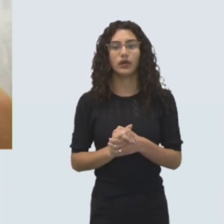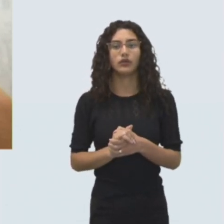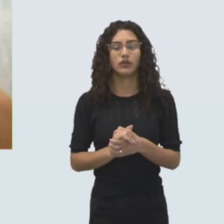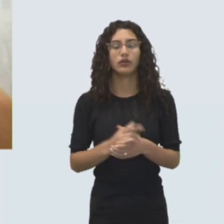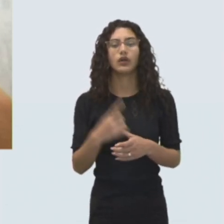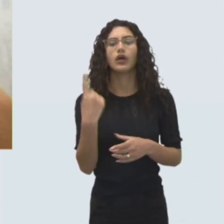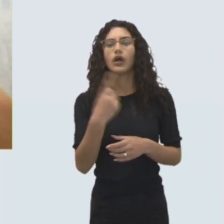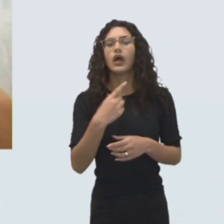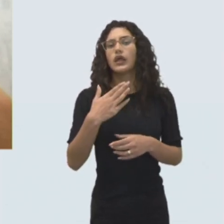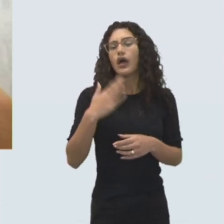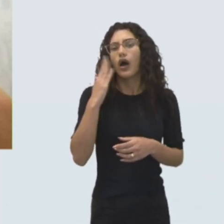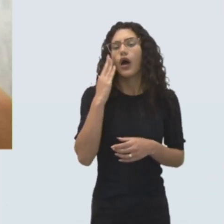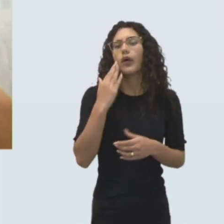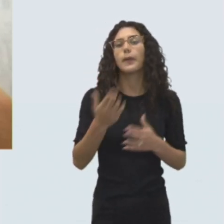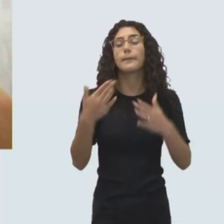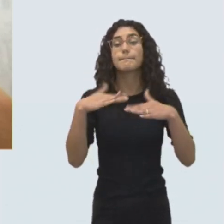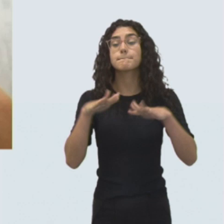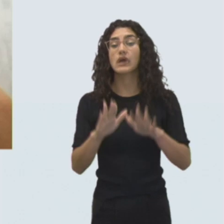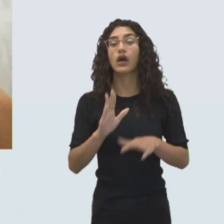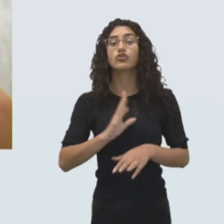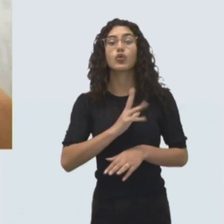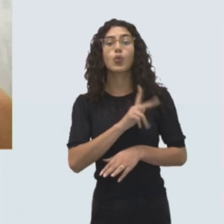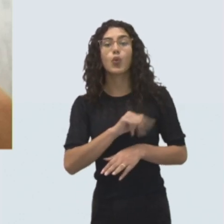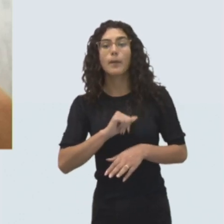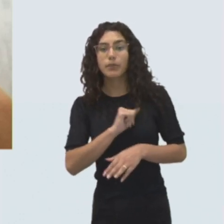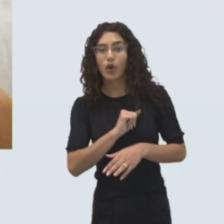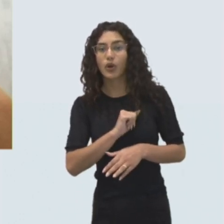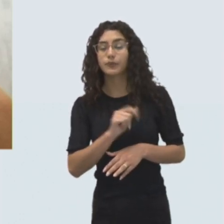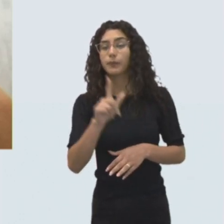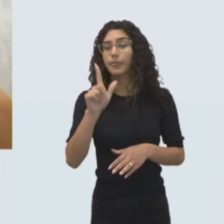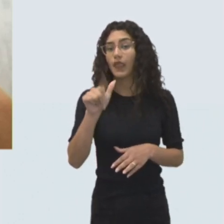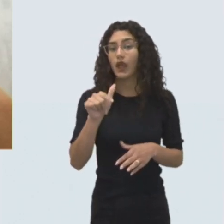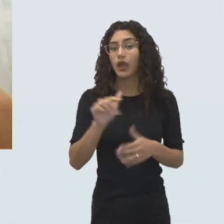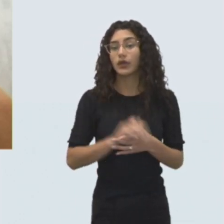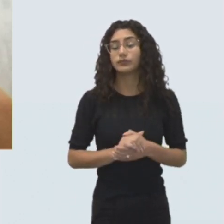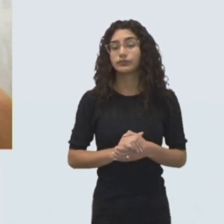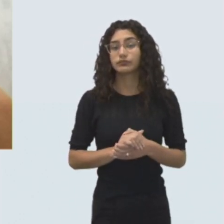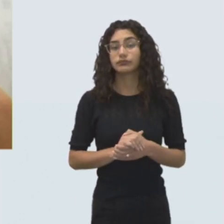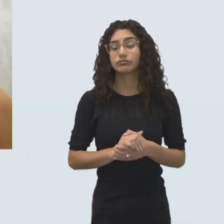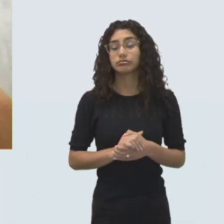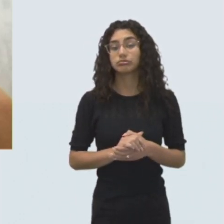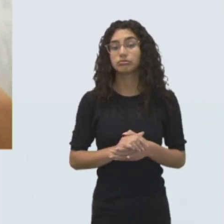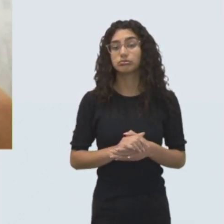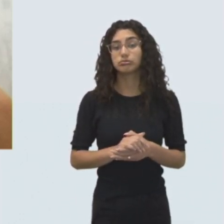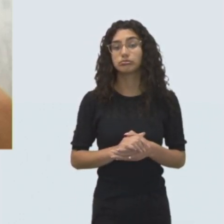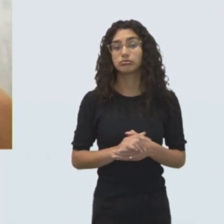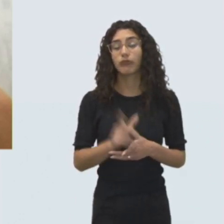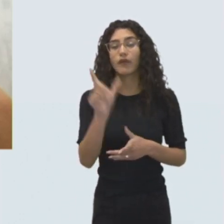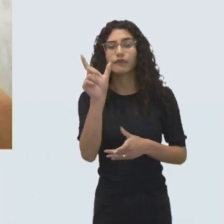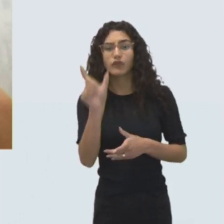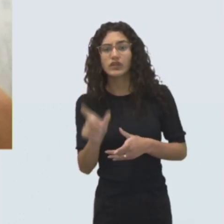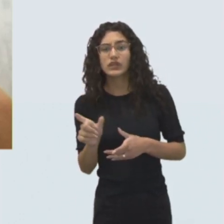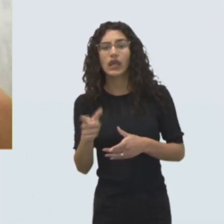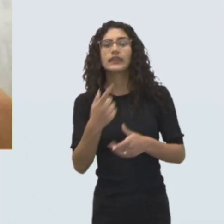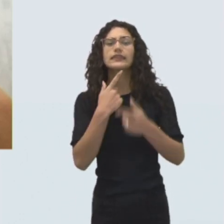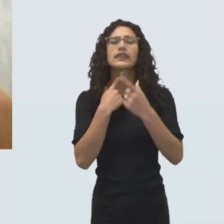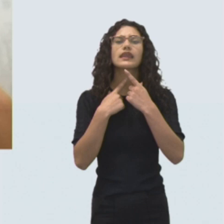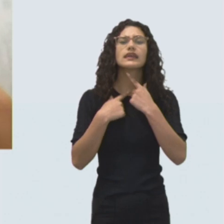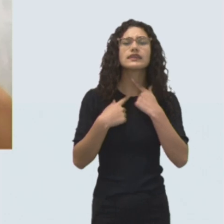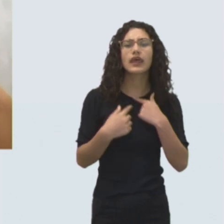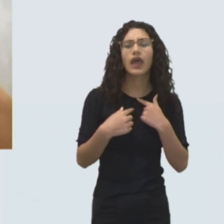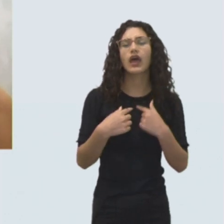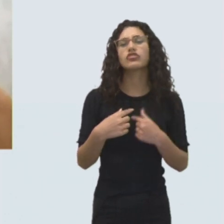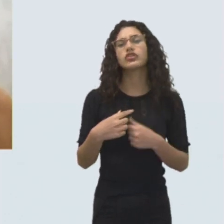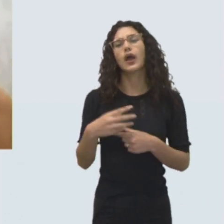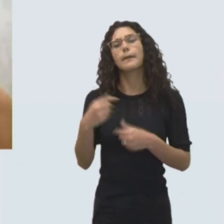né? Mas o amor platônico é aquele que você deseja sempre o que te